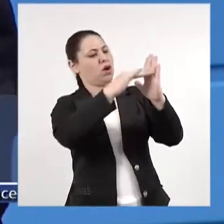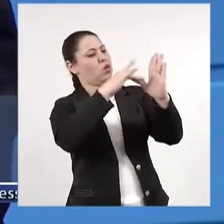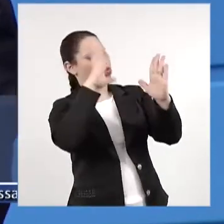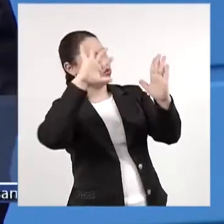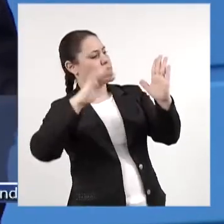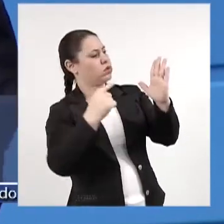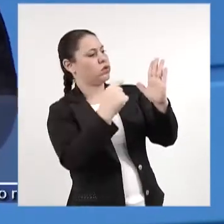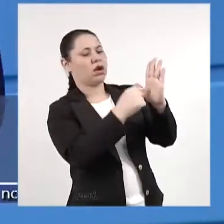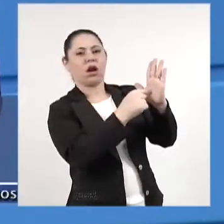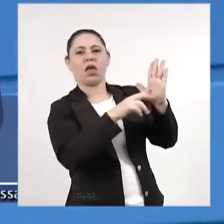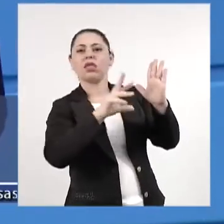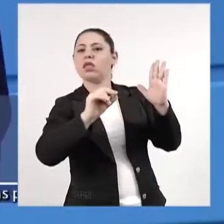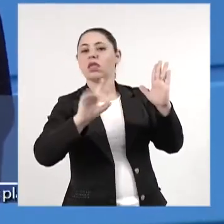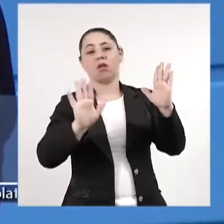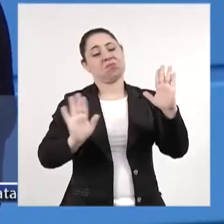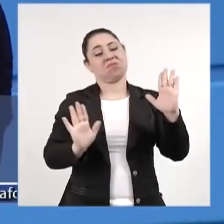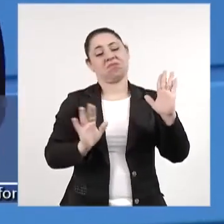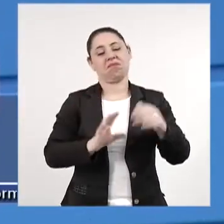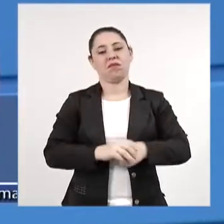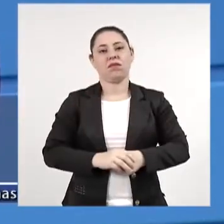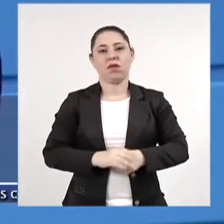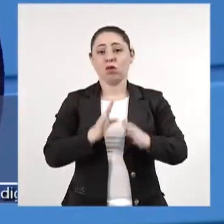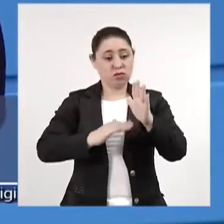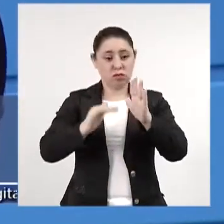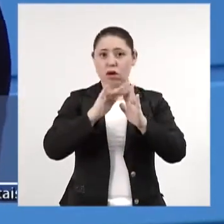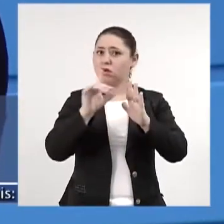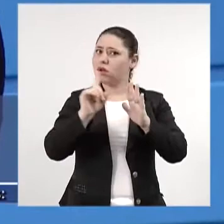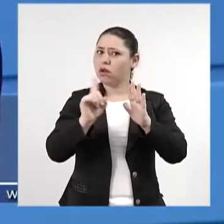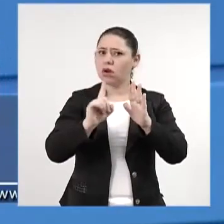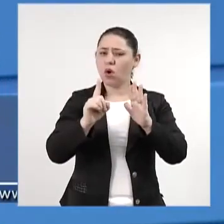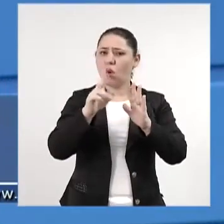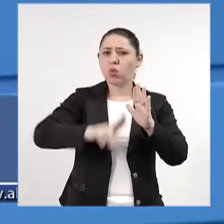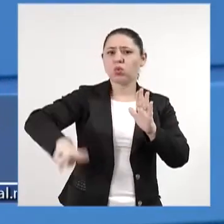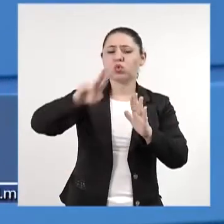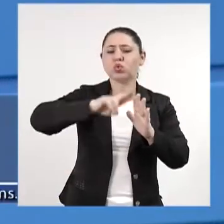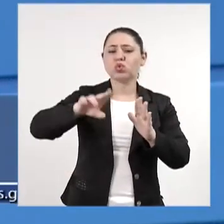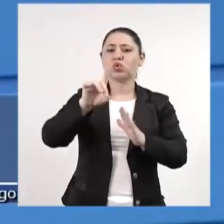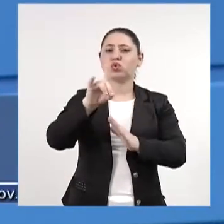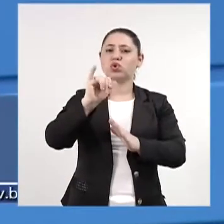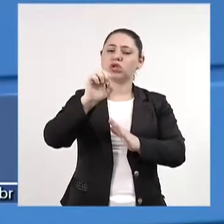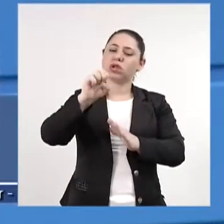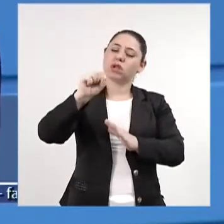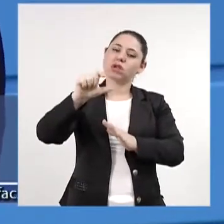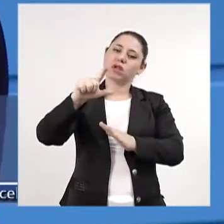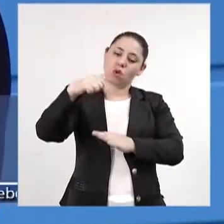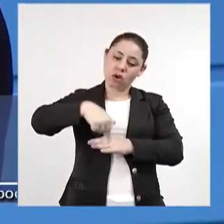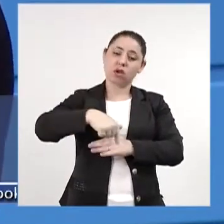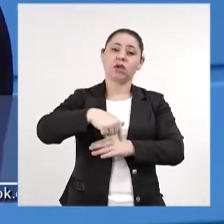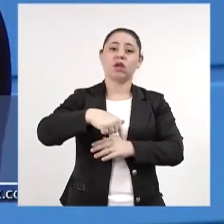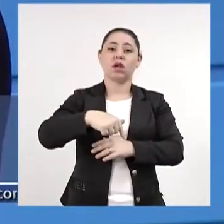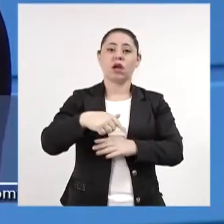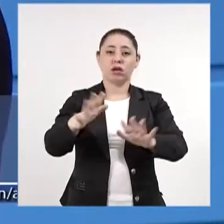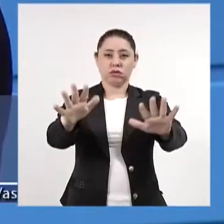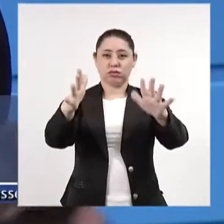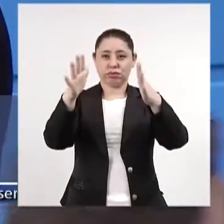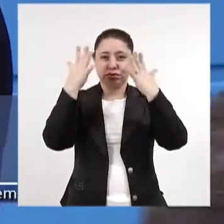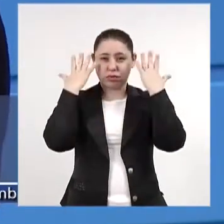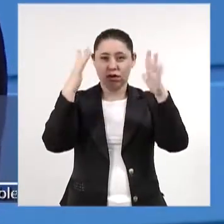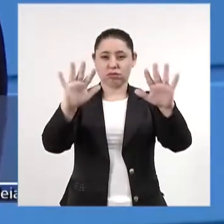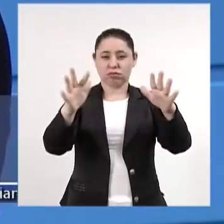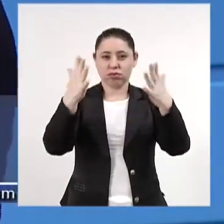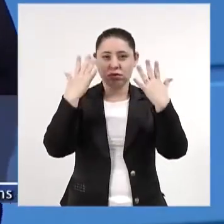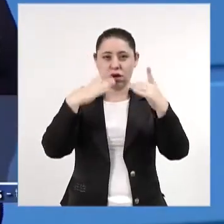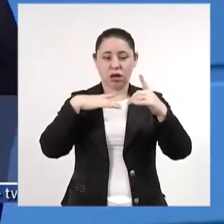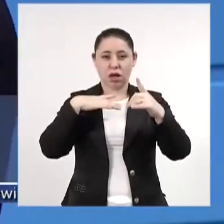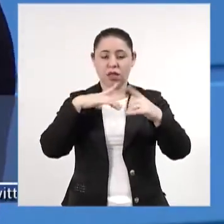bomba, se efetivasse na bomba. Não aumentou o consumo de óleo diesel aqui no Mato Grosso do Sul. Os caminhões passam aqui com um tanque de